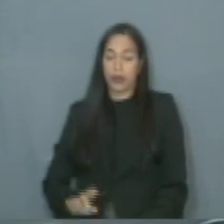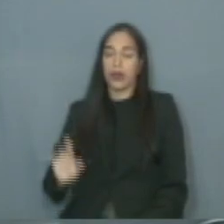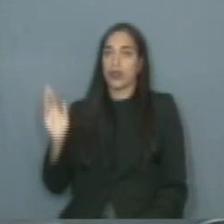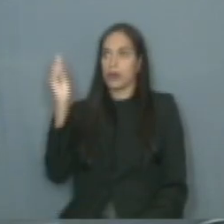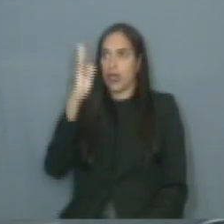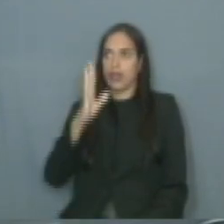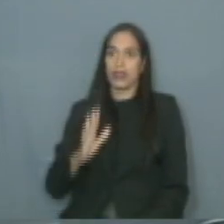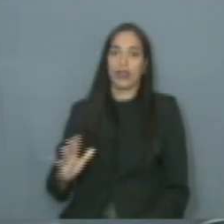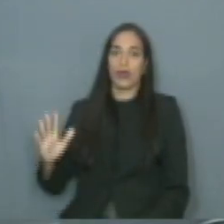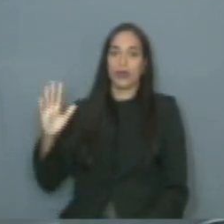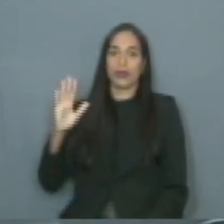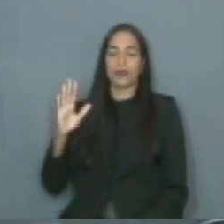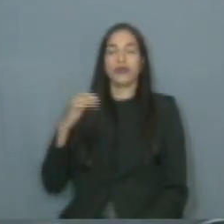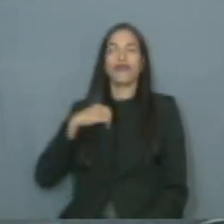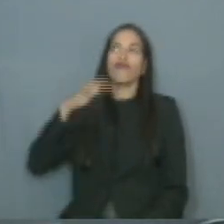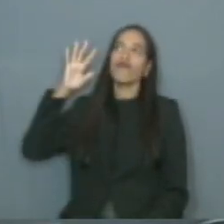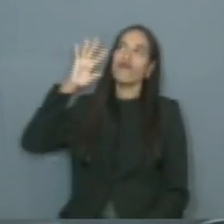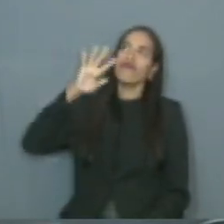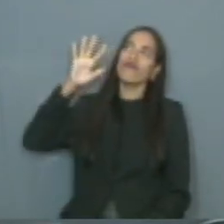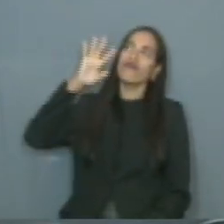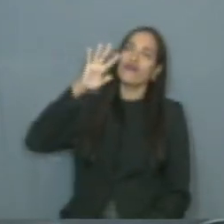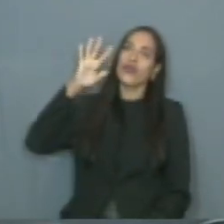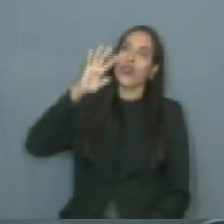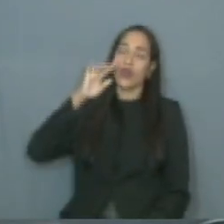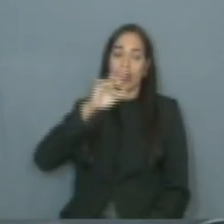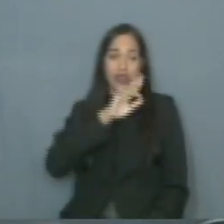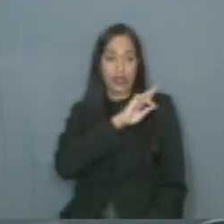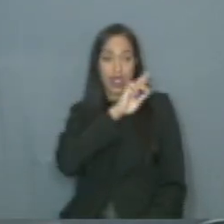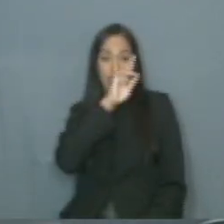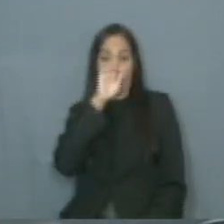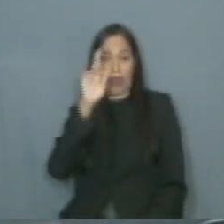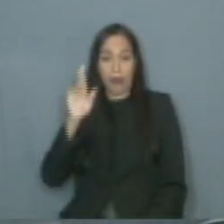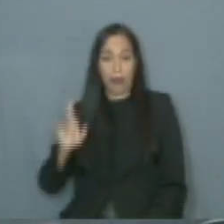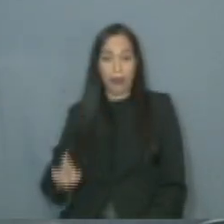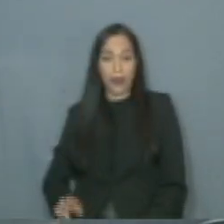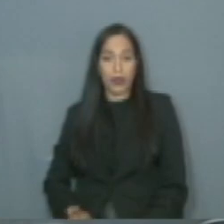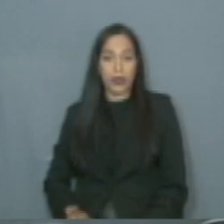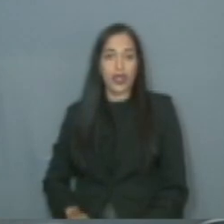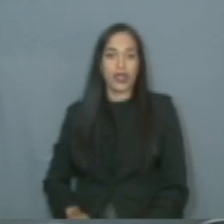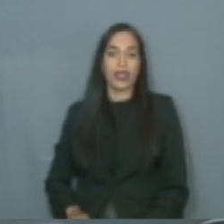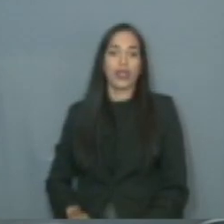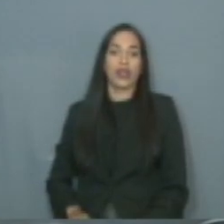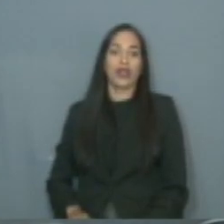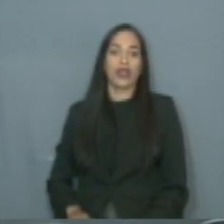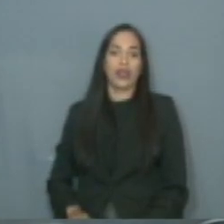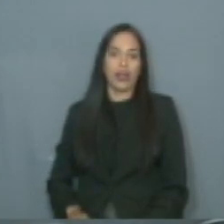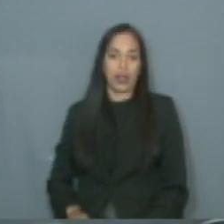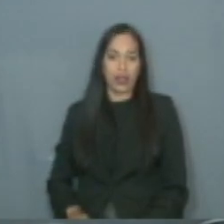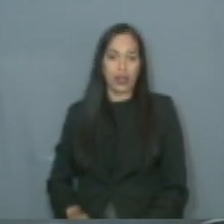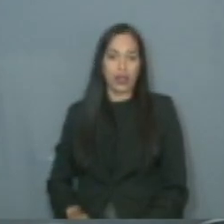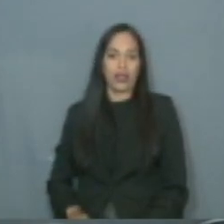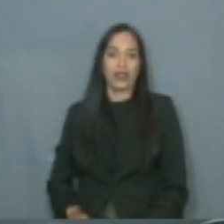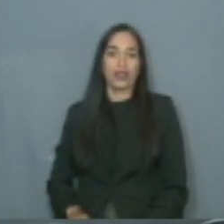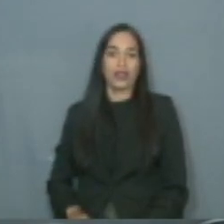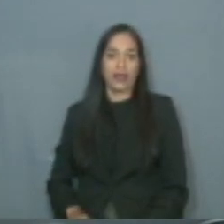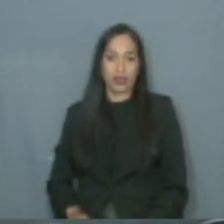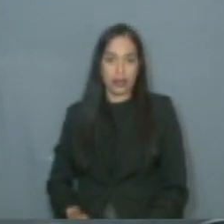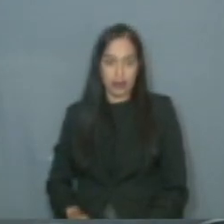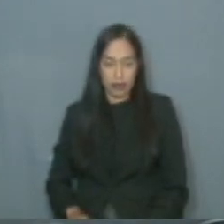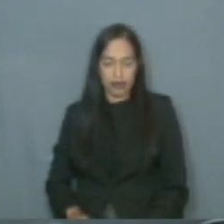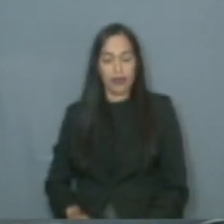E eu sonho com um dia em que esta República, a res pública ela tome as